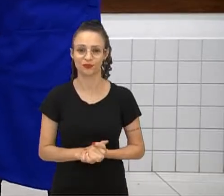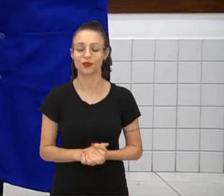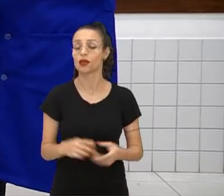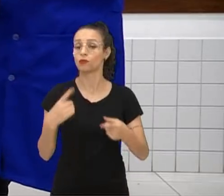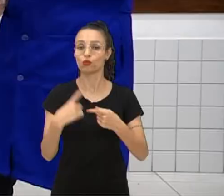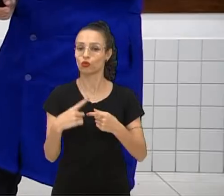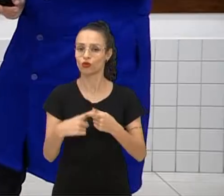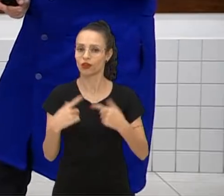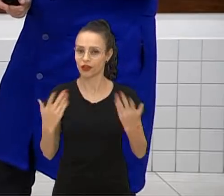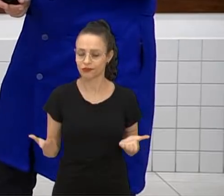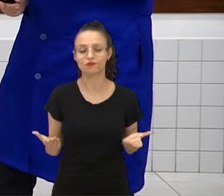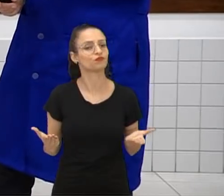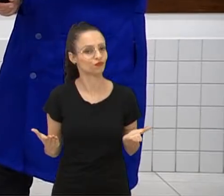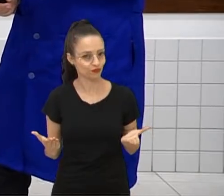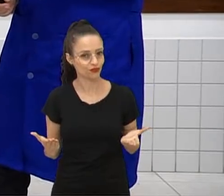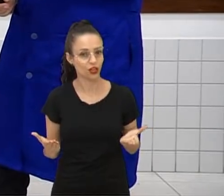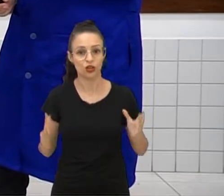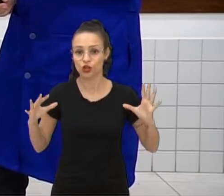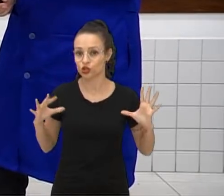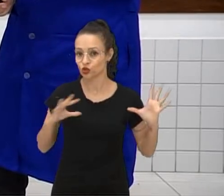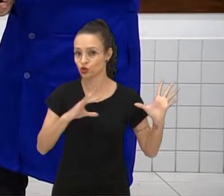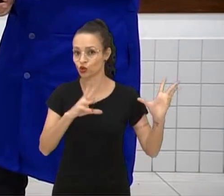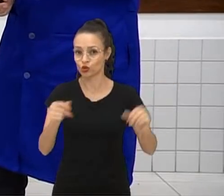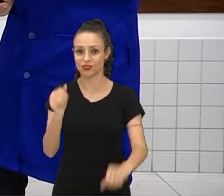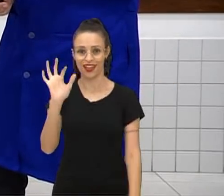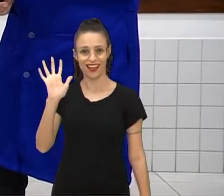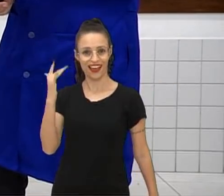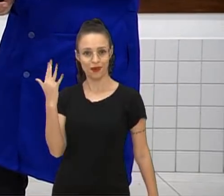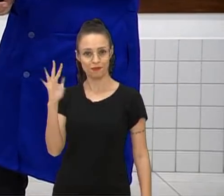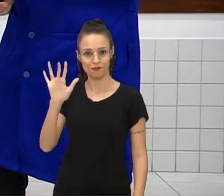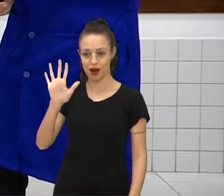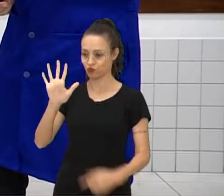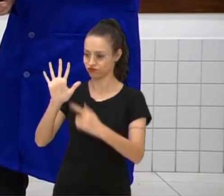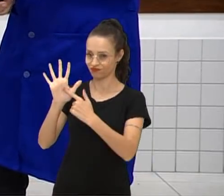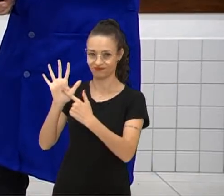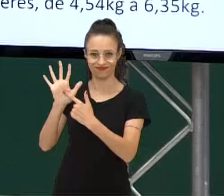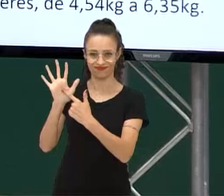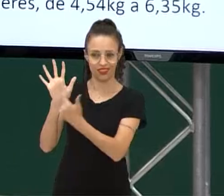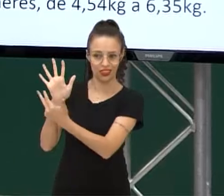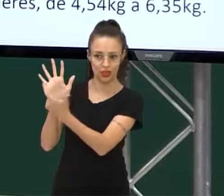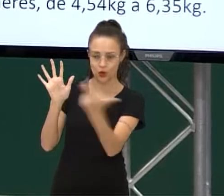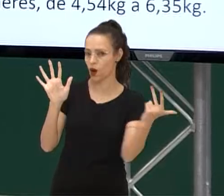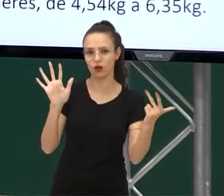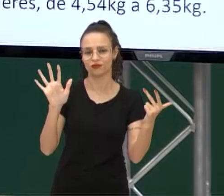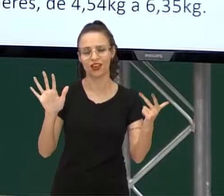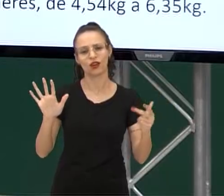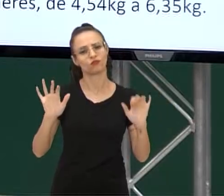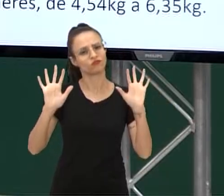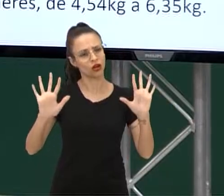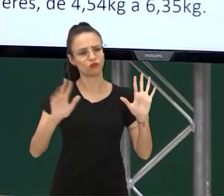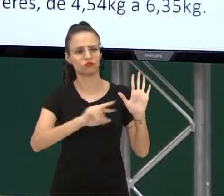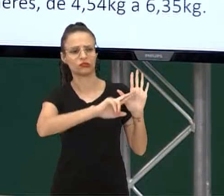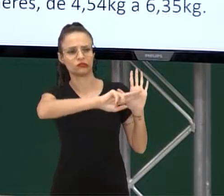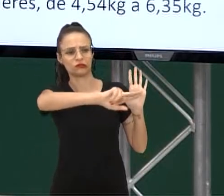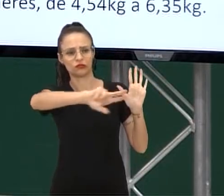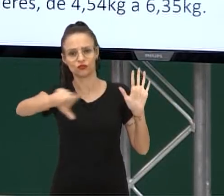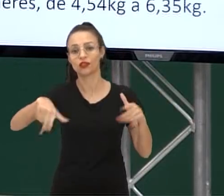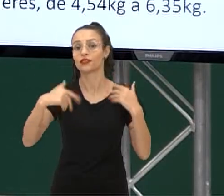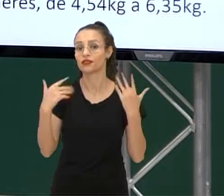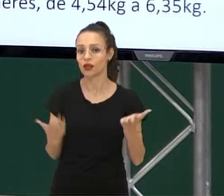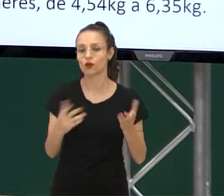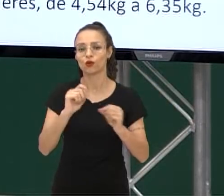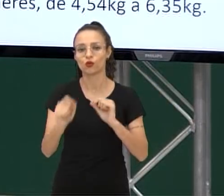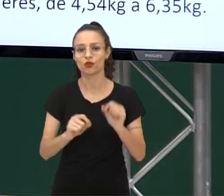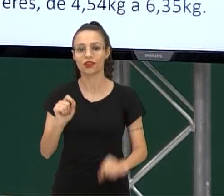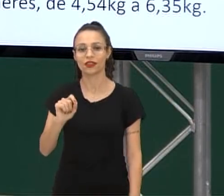ela é personalizada? Porque nem todos têm a mão no mesmo tamanho, né? Cada um tem sua anatomia diferente um do outro. Então, para que